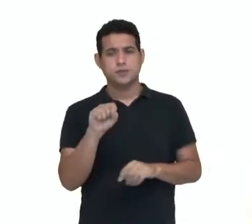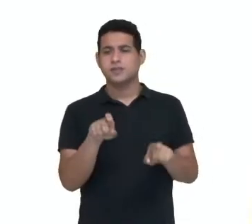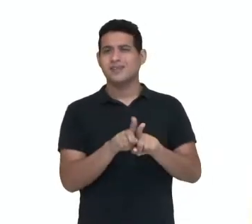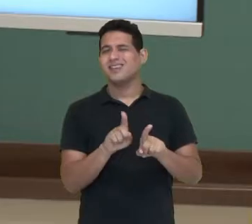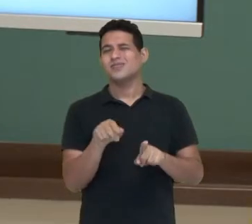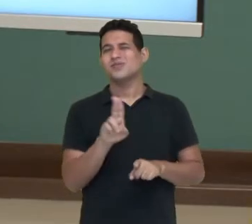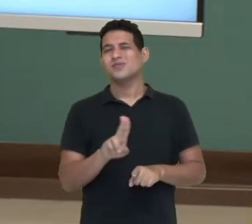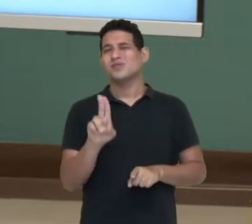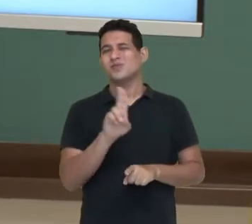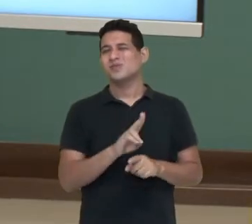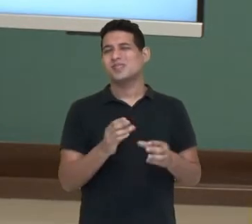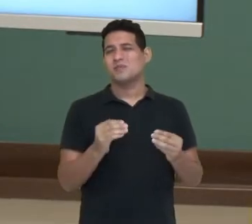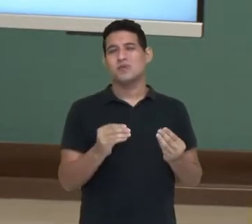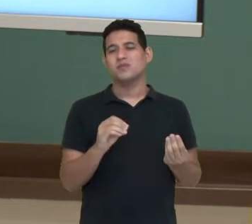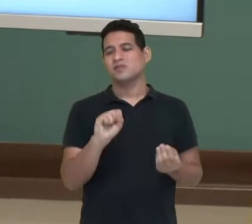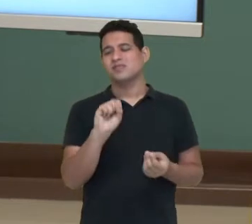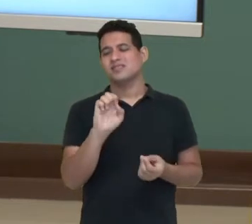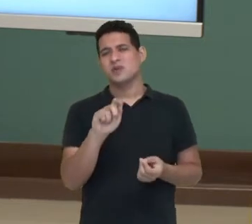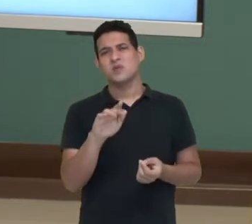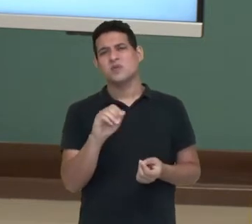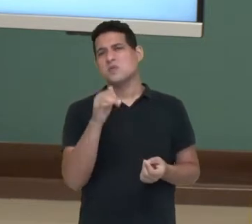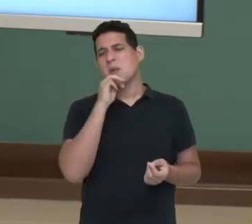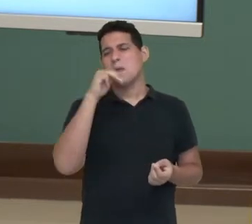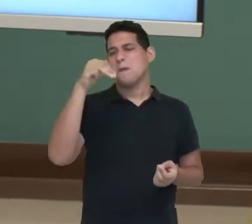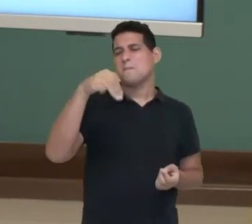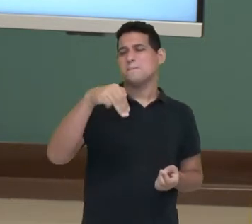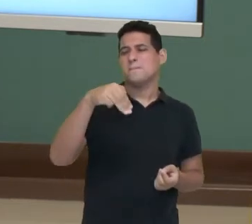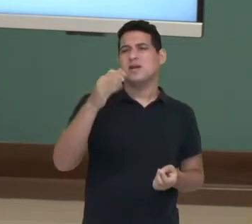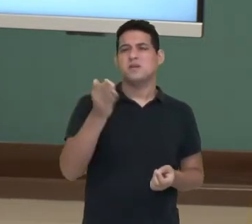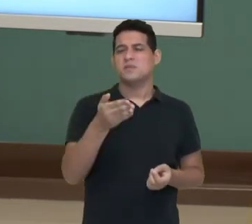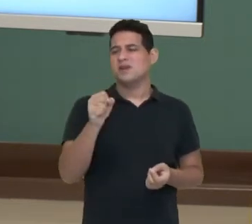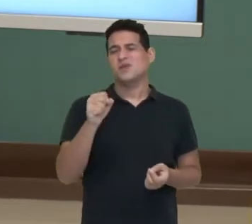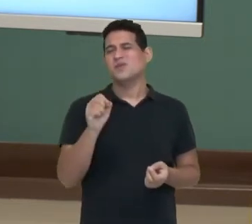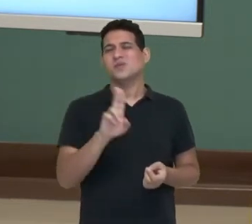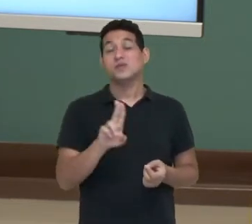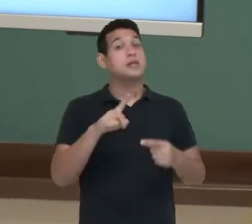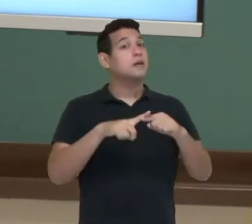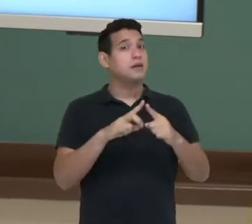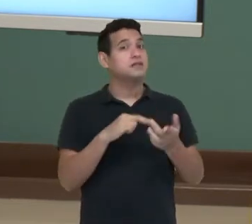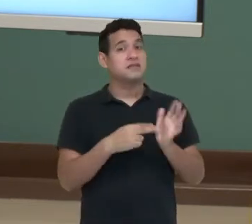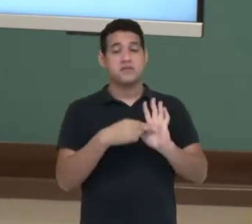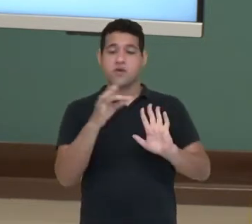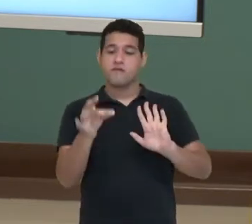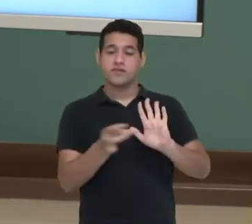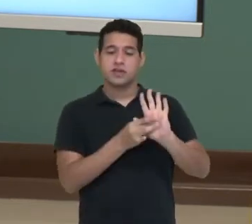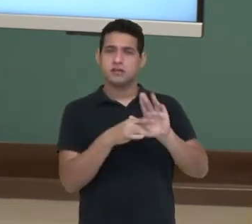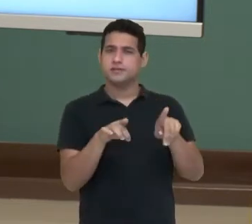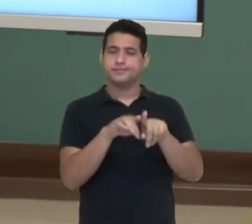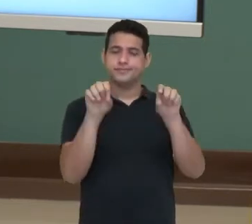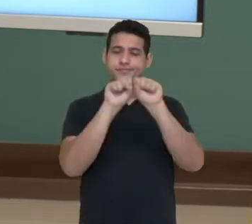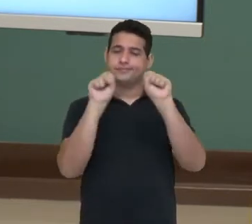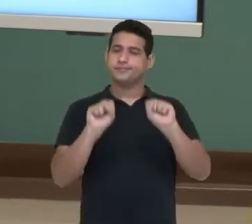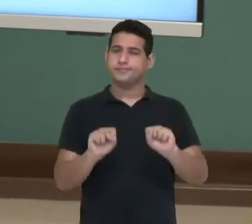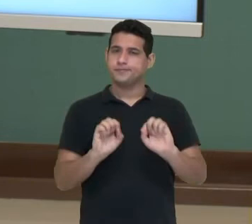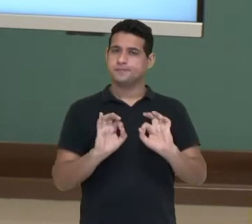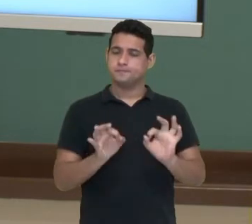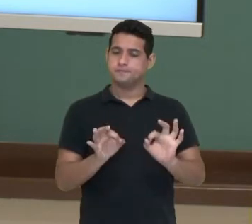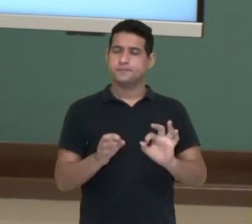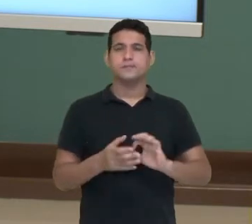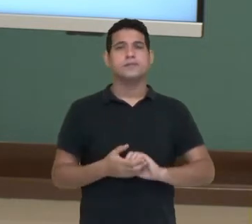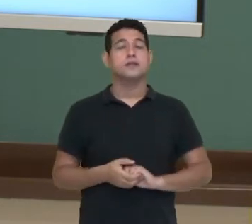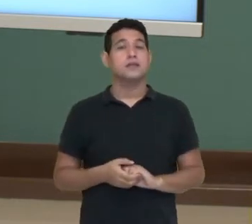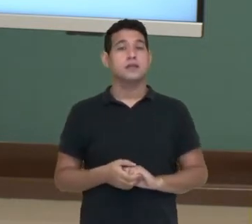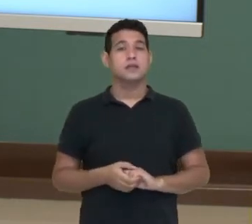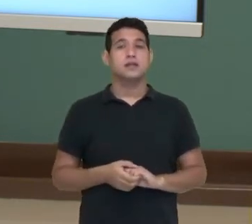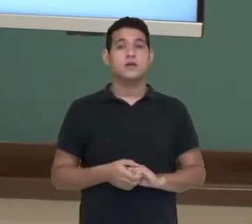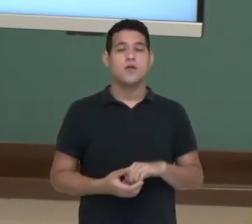não usa muito essa unidade de velocidade metros por segundo, né? Mas é a unidade oficial no sistema internacional, tá bom? A